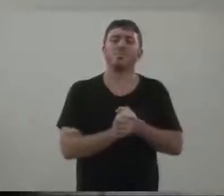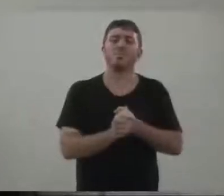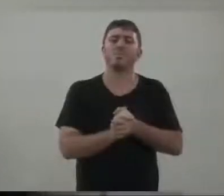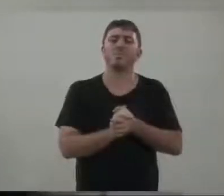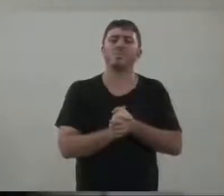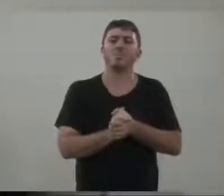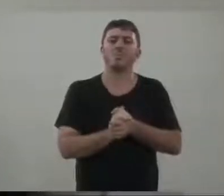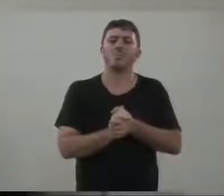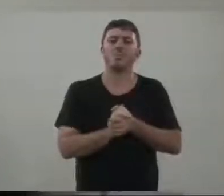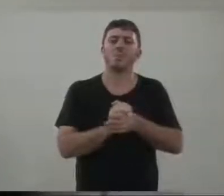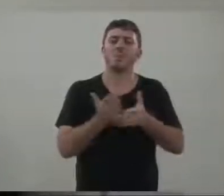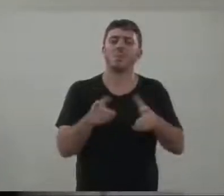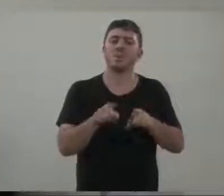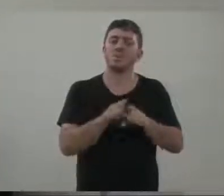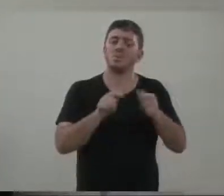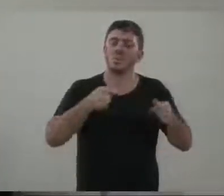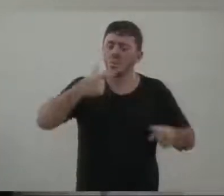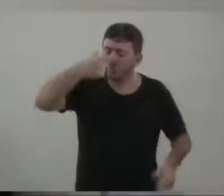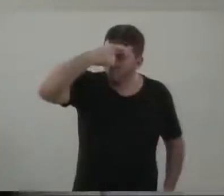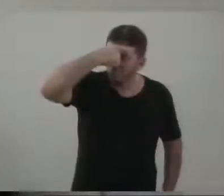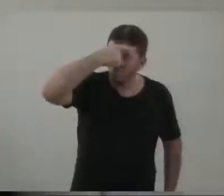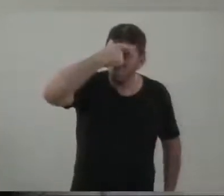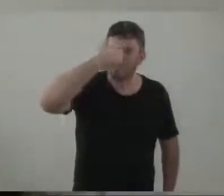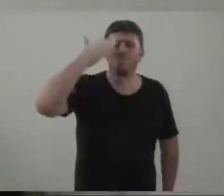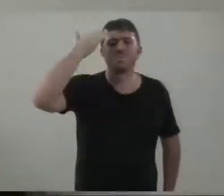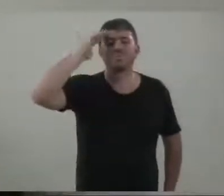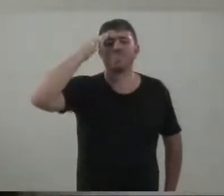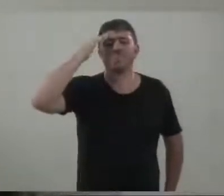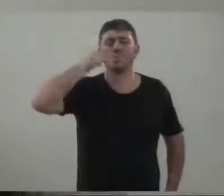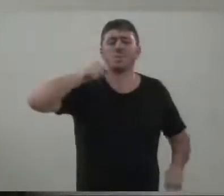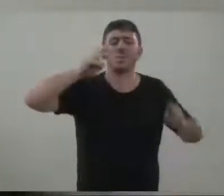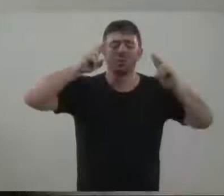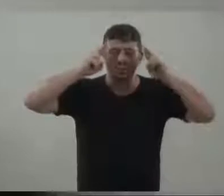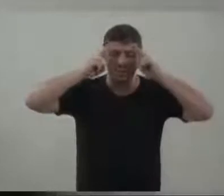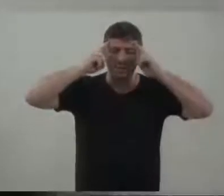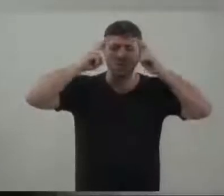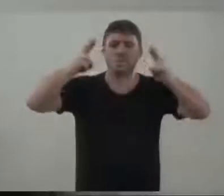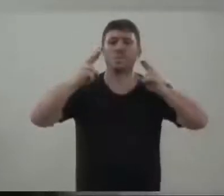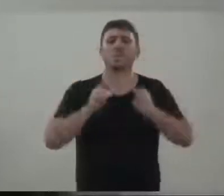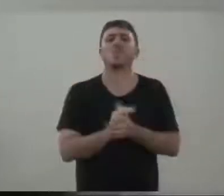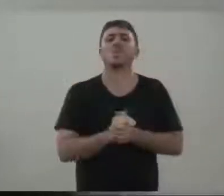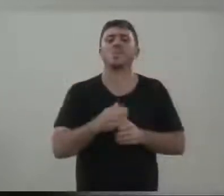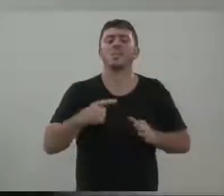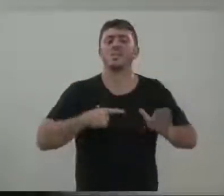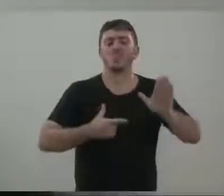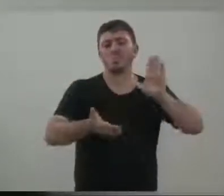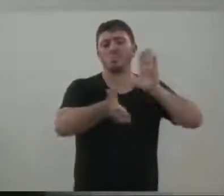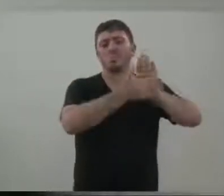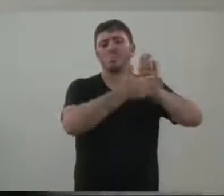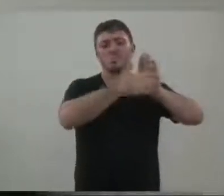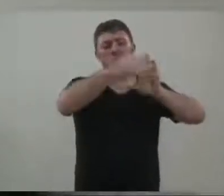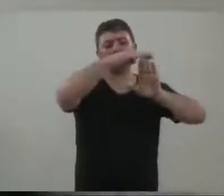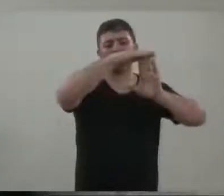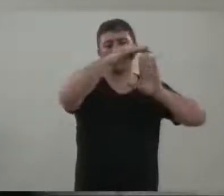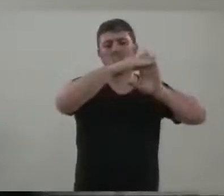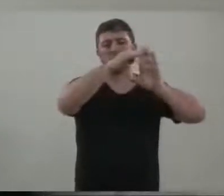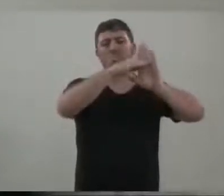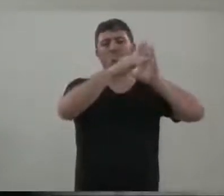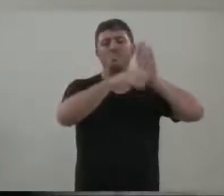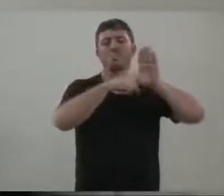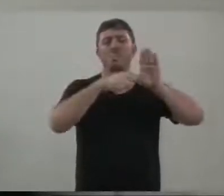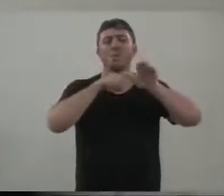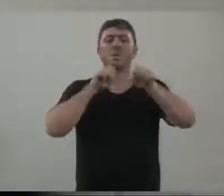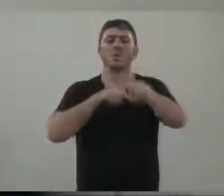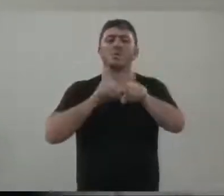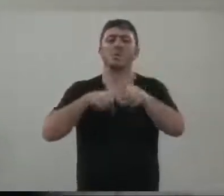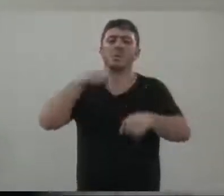alguma luz de bom senso e respeite o que está no Plano Municipal de Educação relativo à gestão